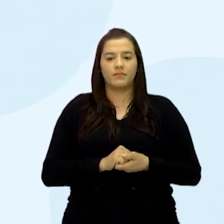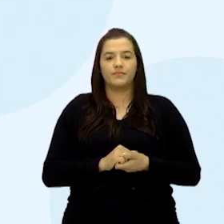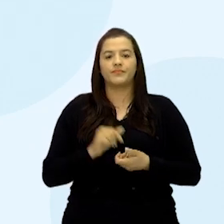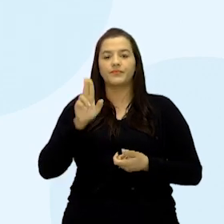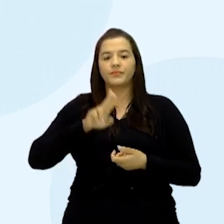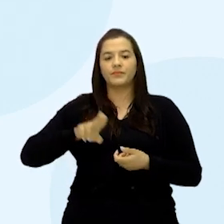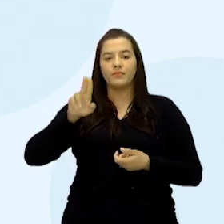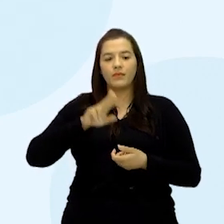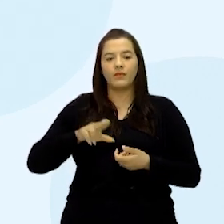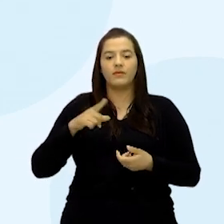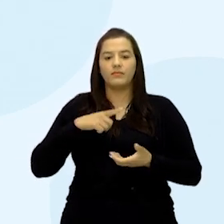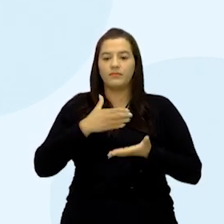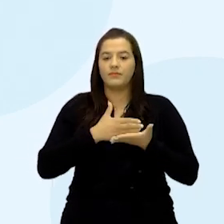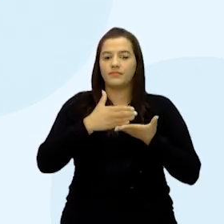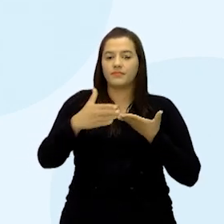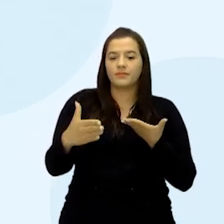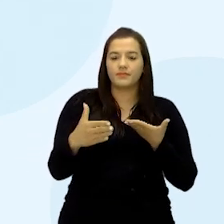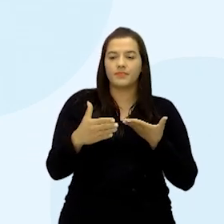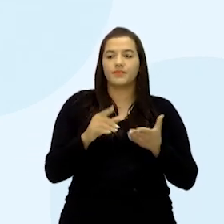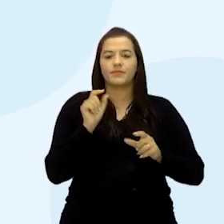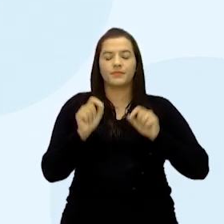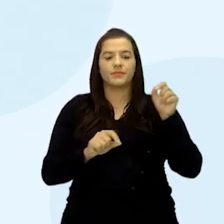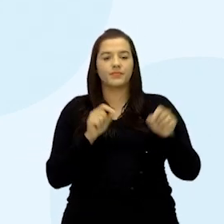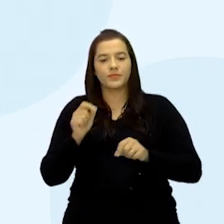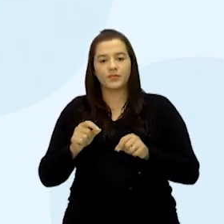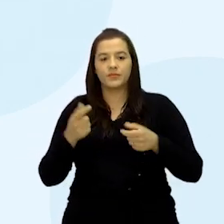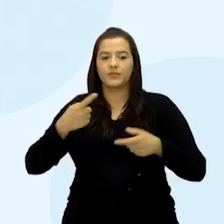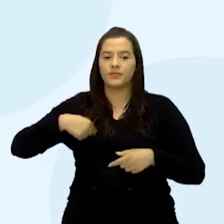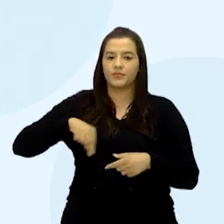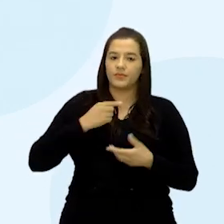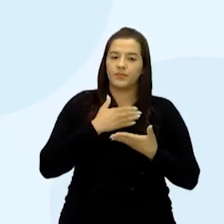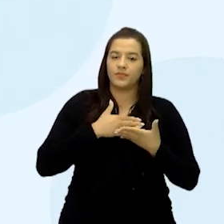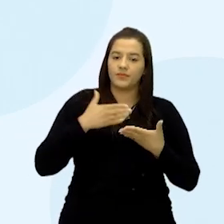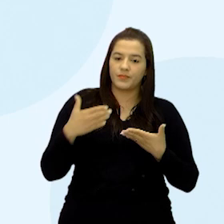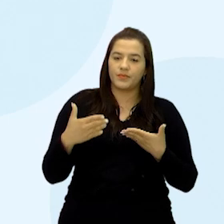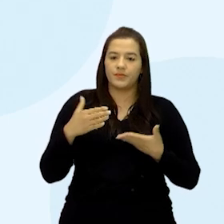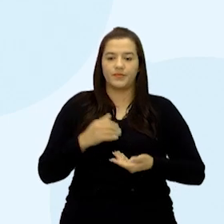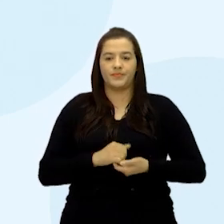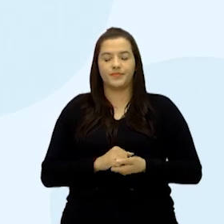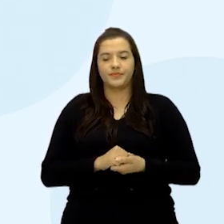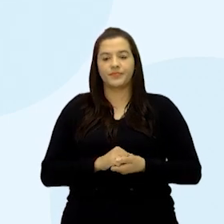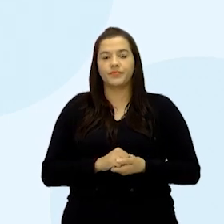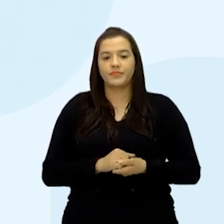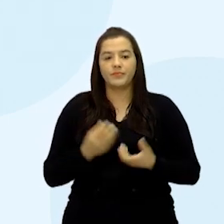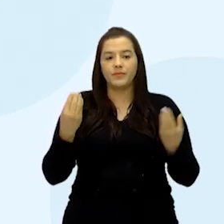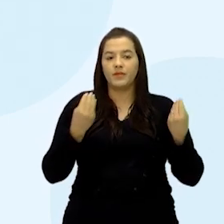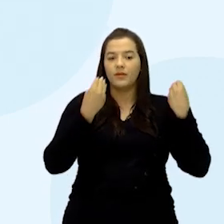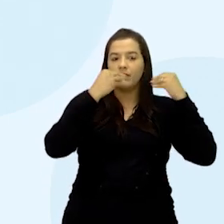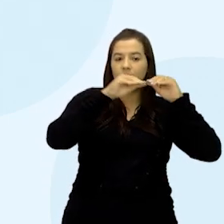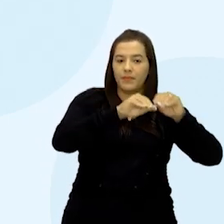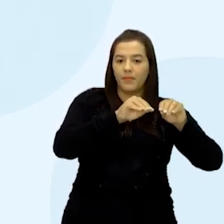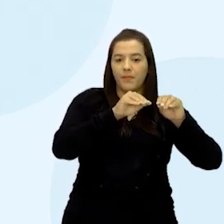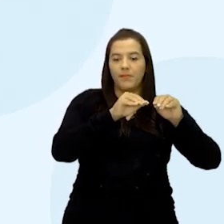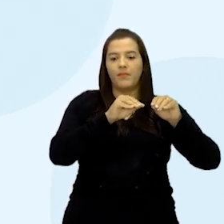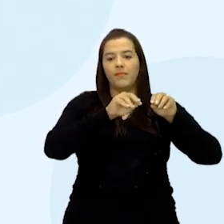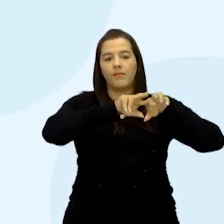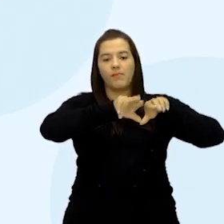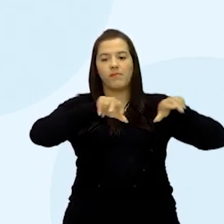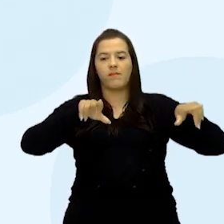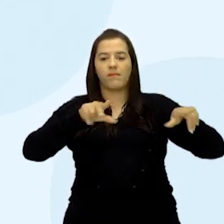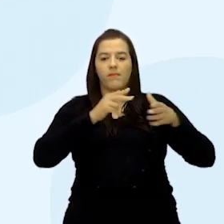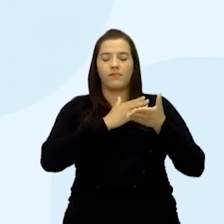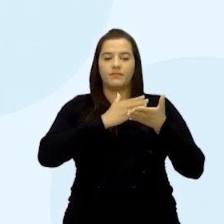usa para iniciar os nossos comandos, tá certo? Então, a gente vai escrever dentro desses ícones aí,